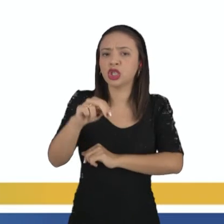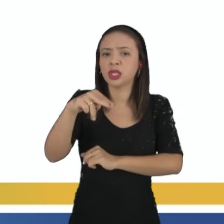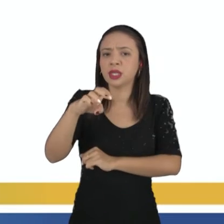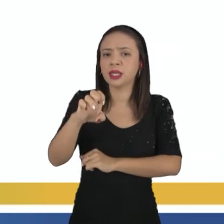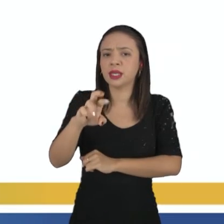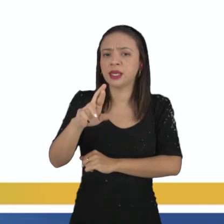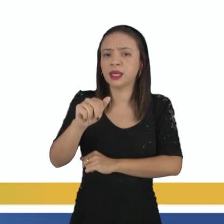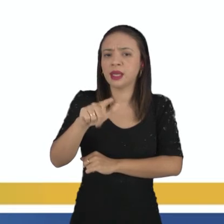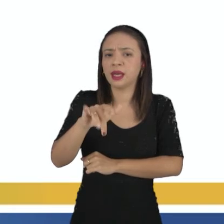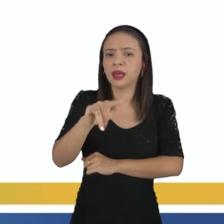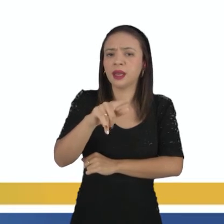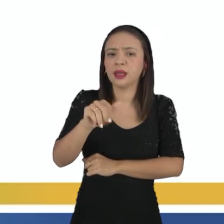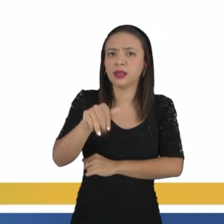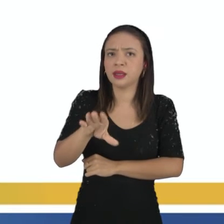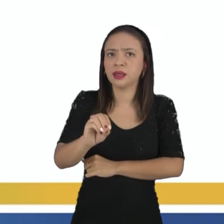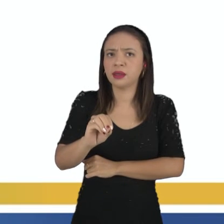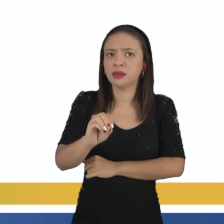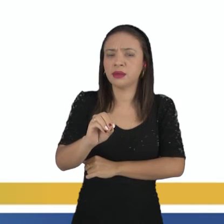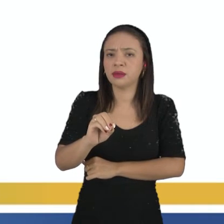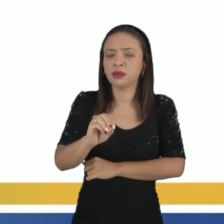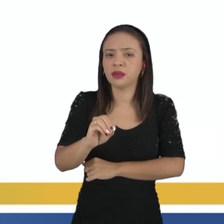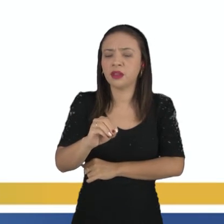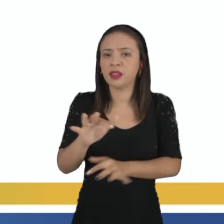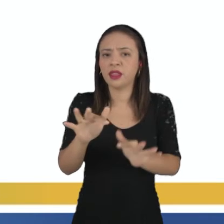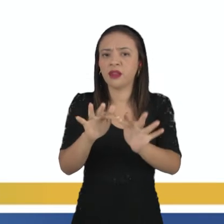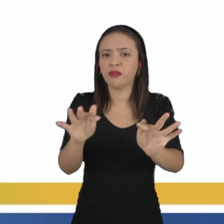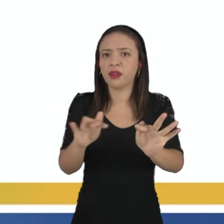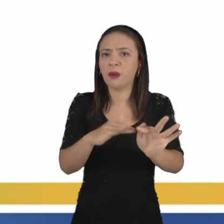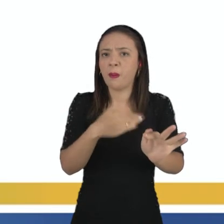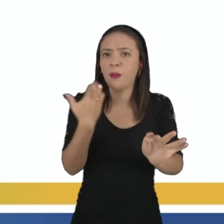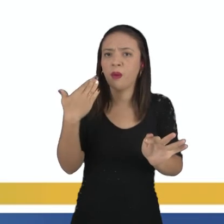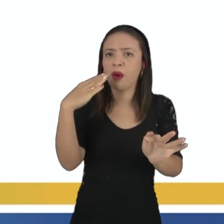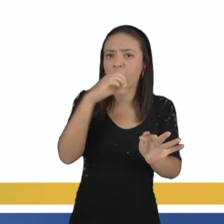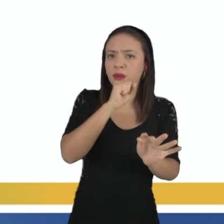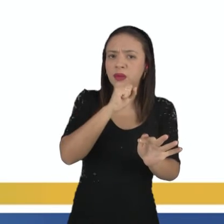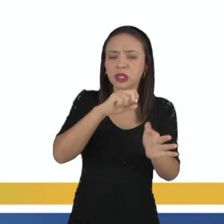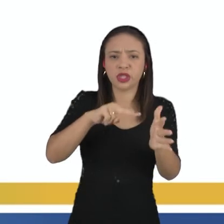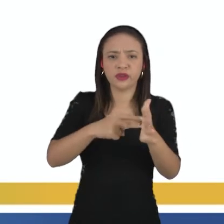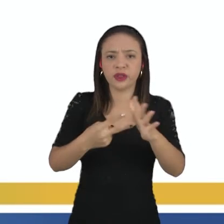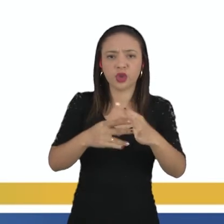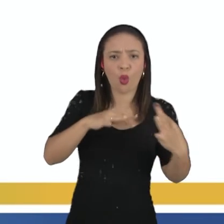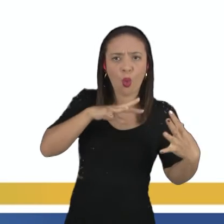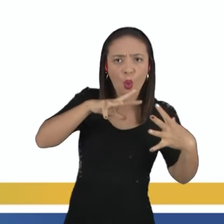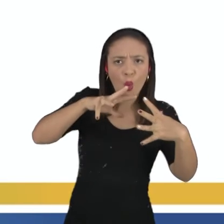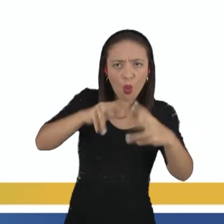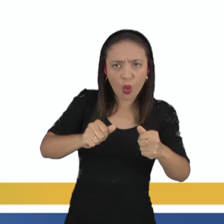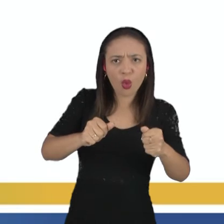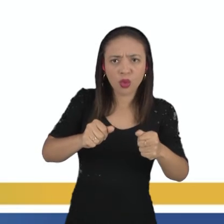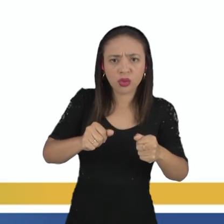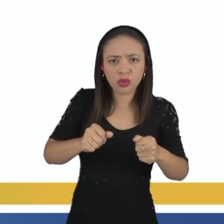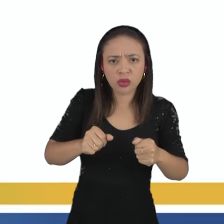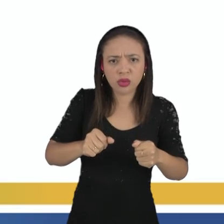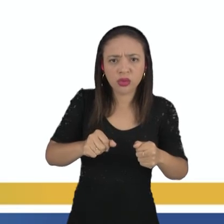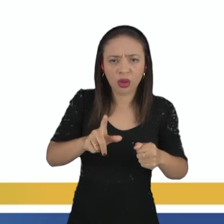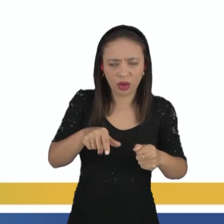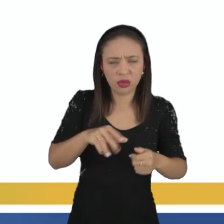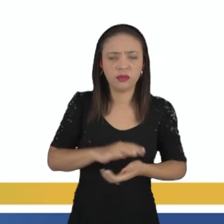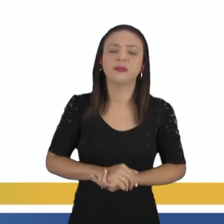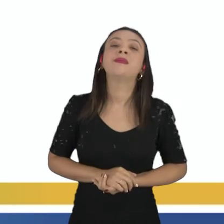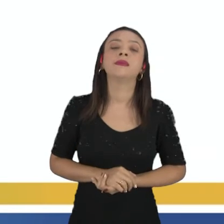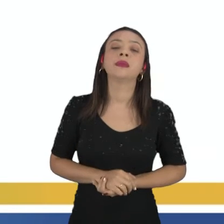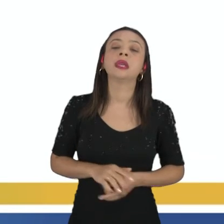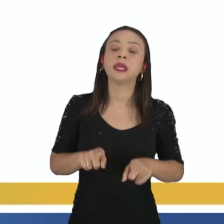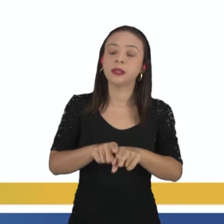generalização na frase como morte súbita e derrame. Ele está generalizando? O que vocês acham? Outra